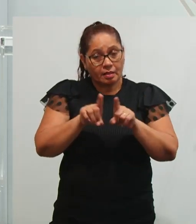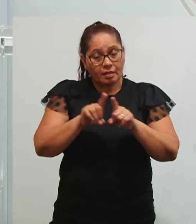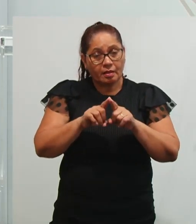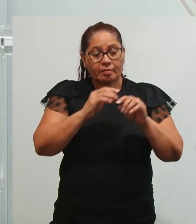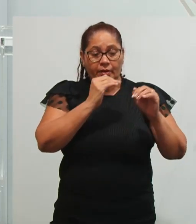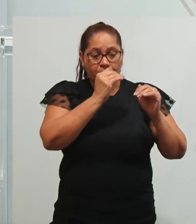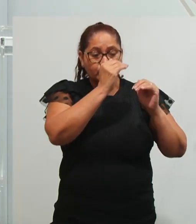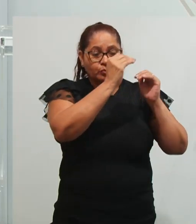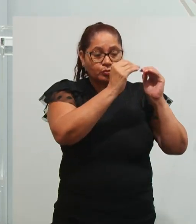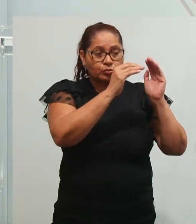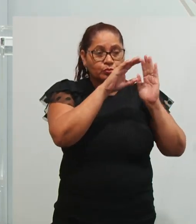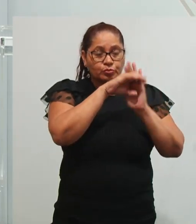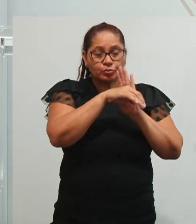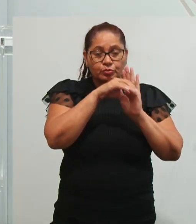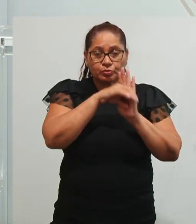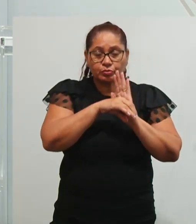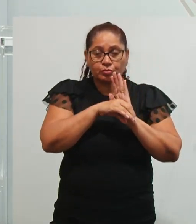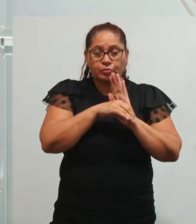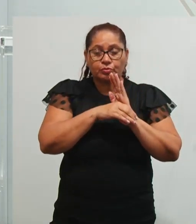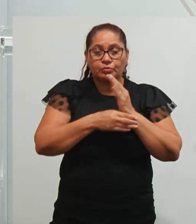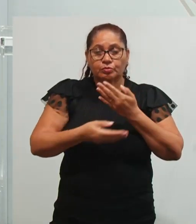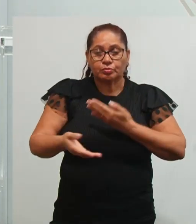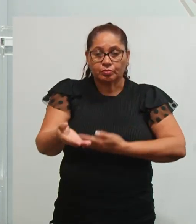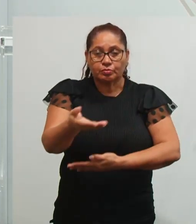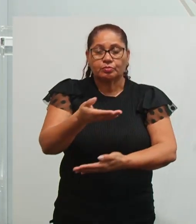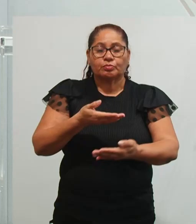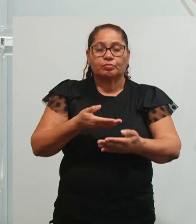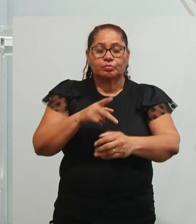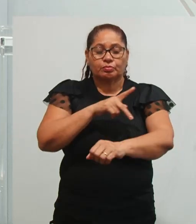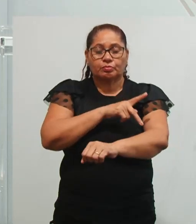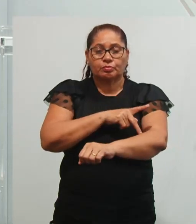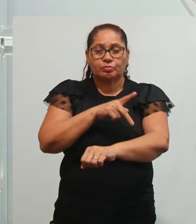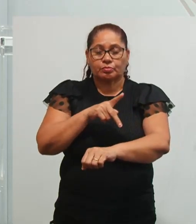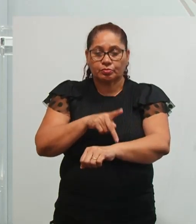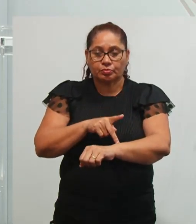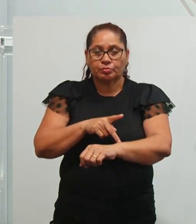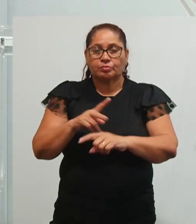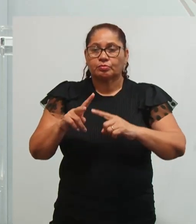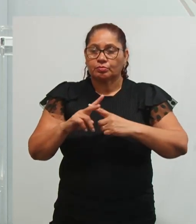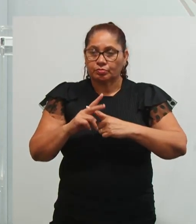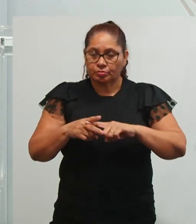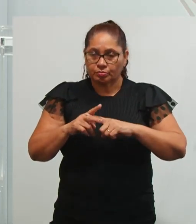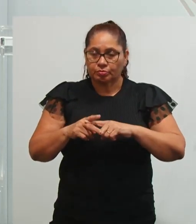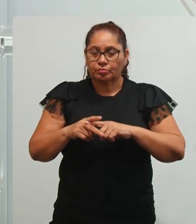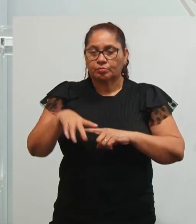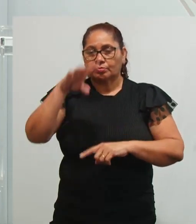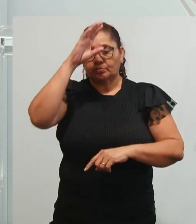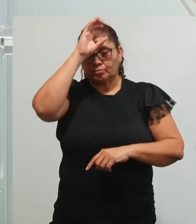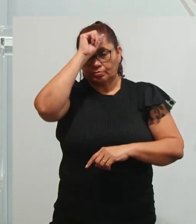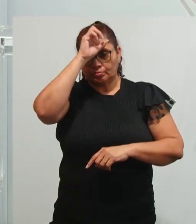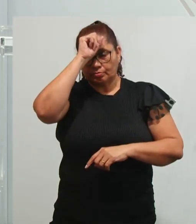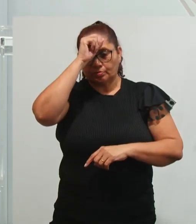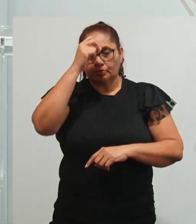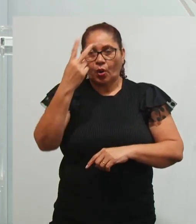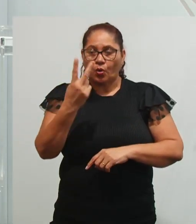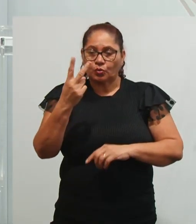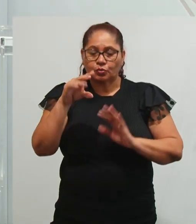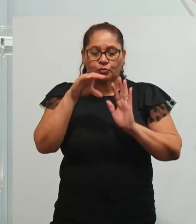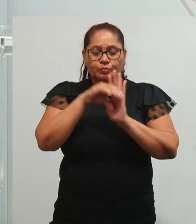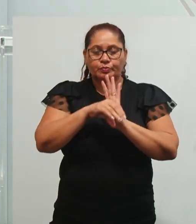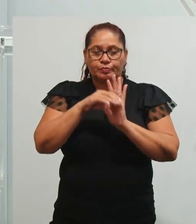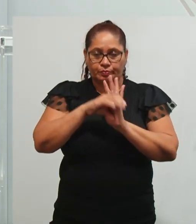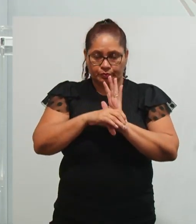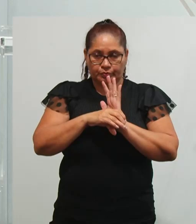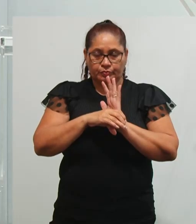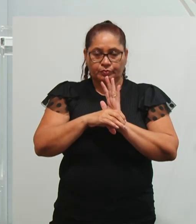construir esse conceito de intervenção pedagógica, regulação da aprendizagem, que são os dois conceitos que nós estamos